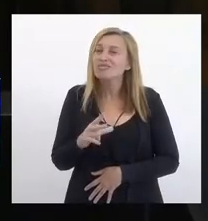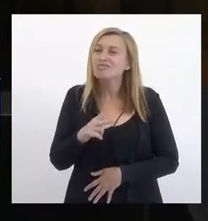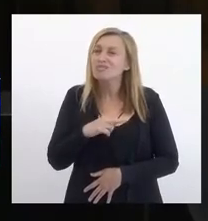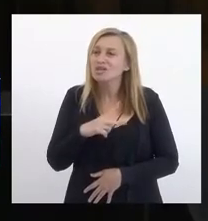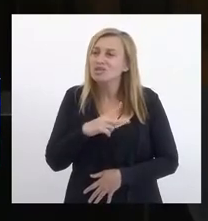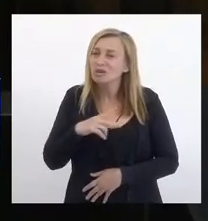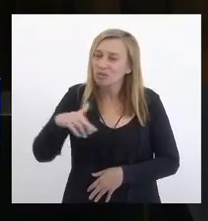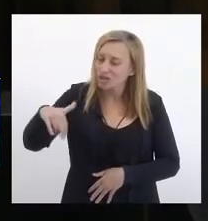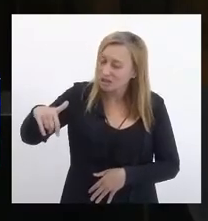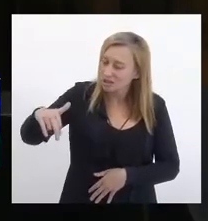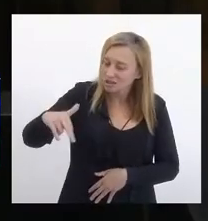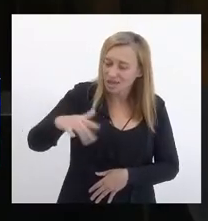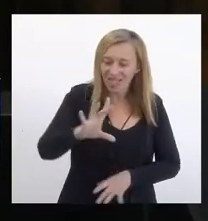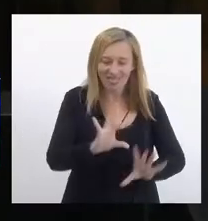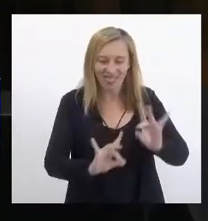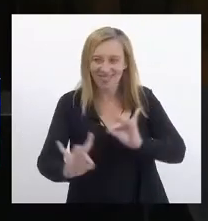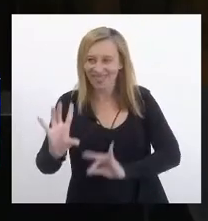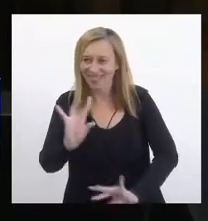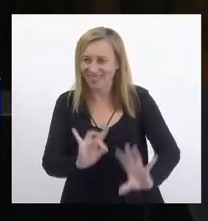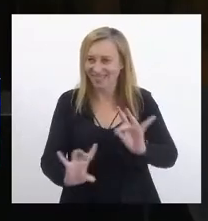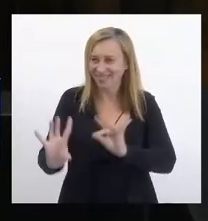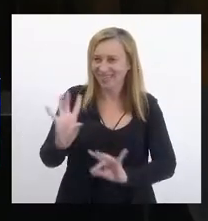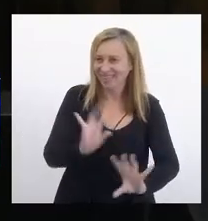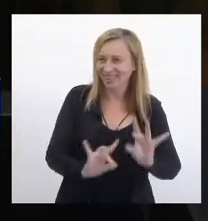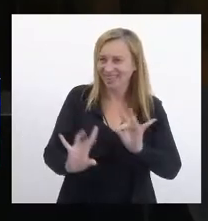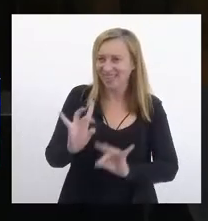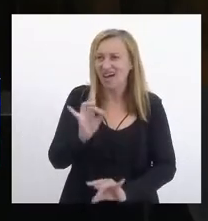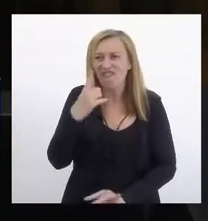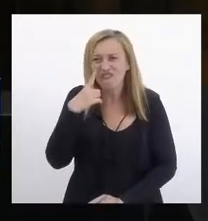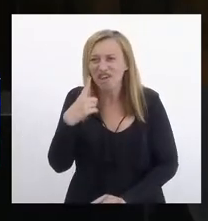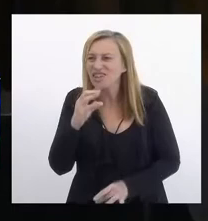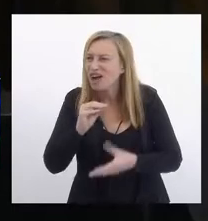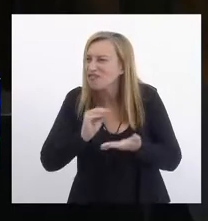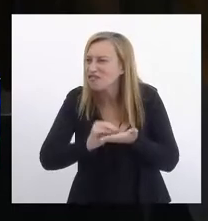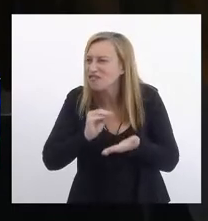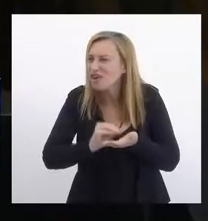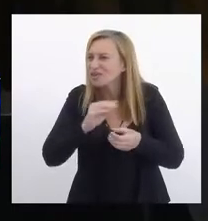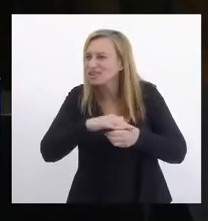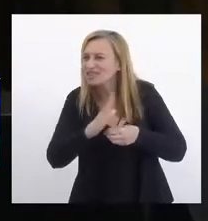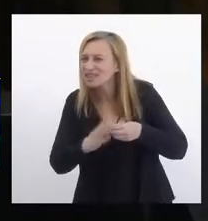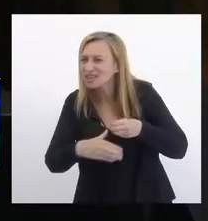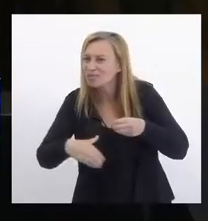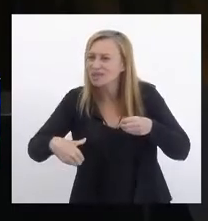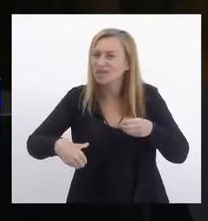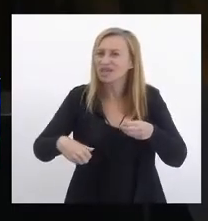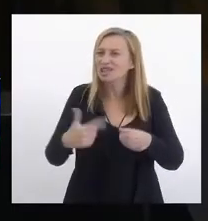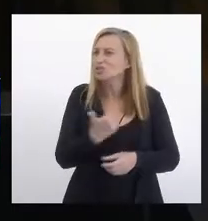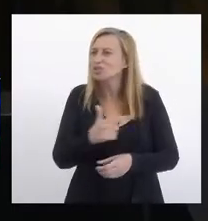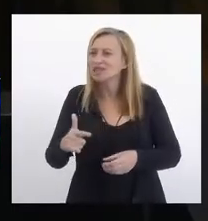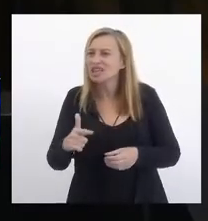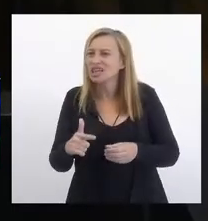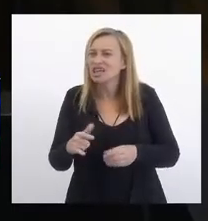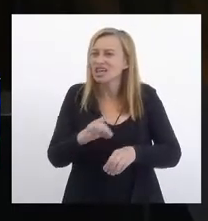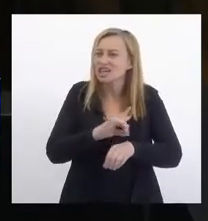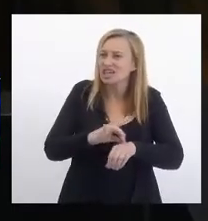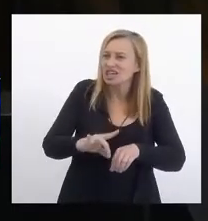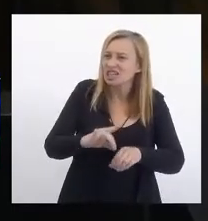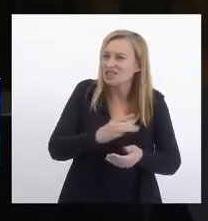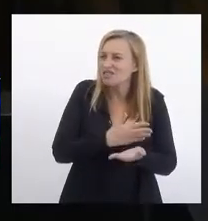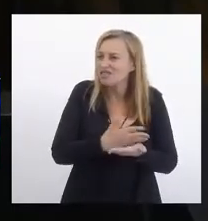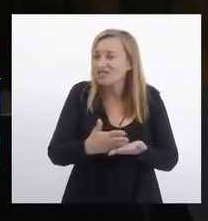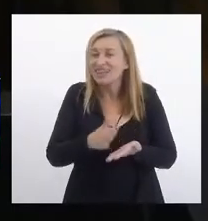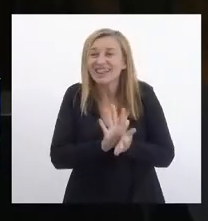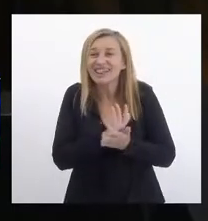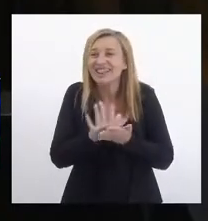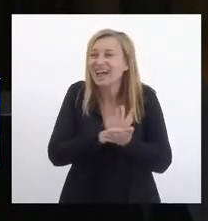pessoalmente andando na lama, vendo a falta de saneamento básico, não tem asfalto, não tem infraestrutura, não